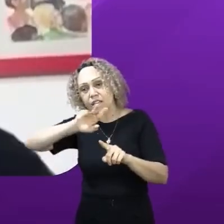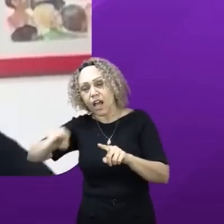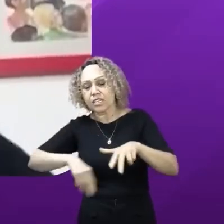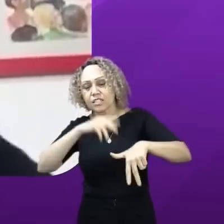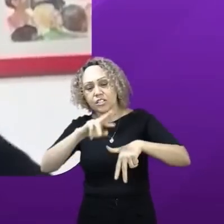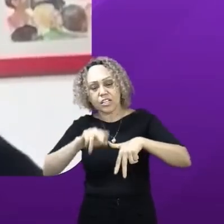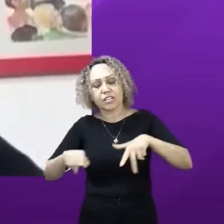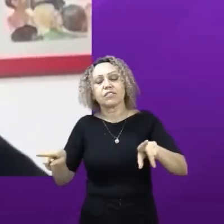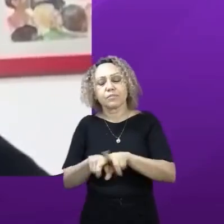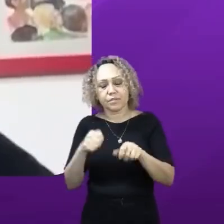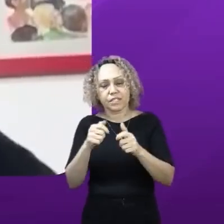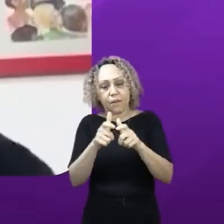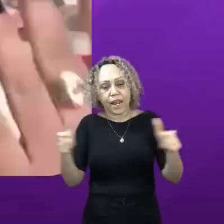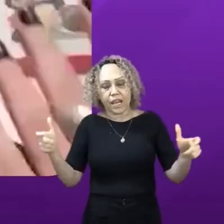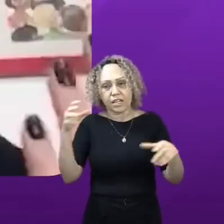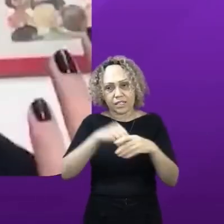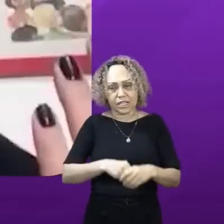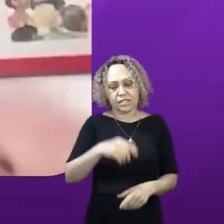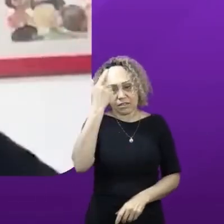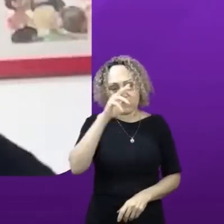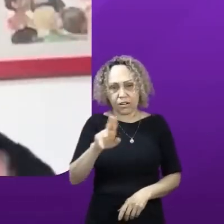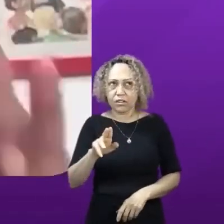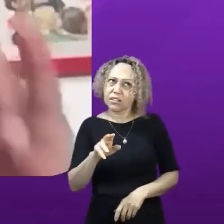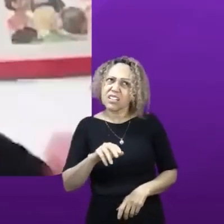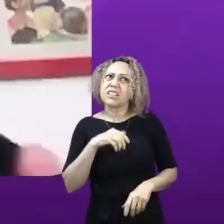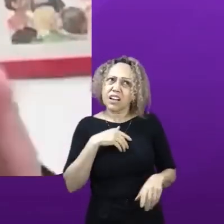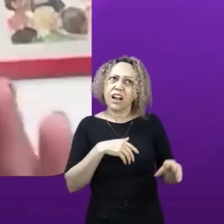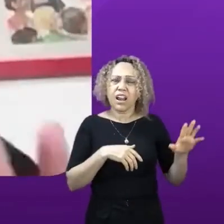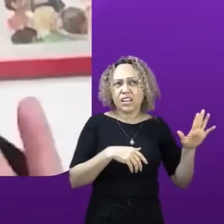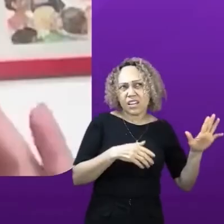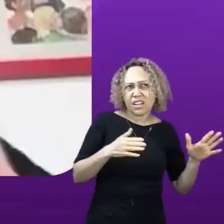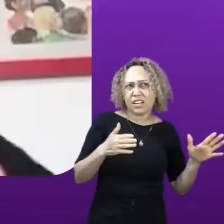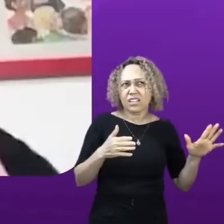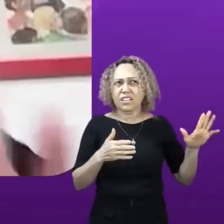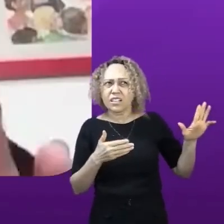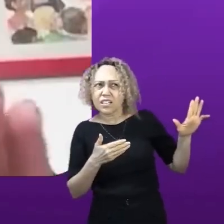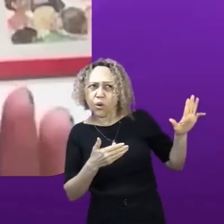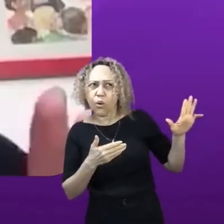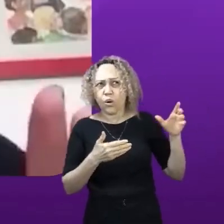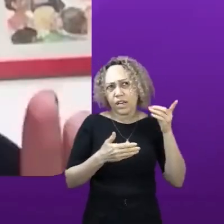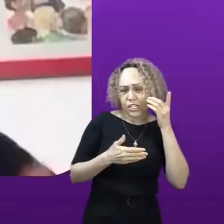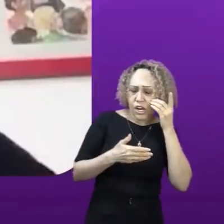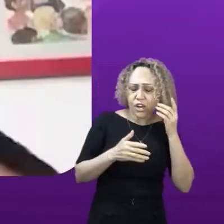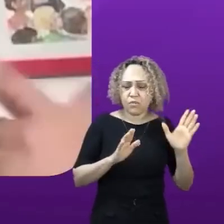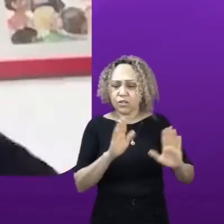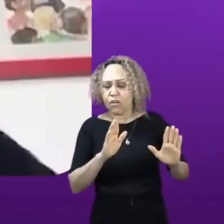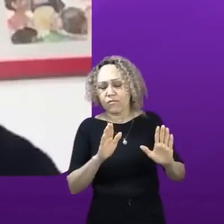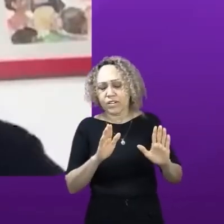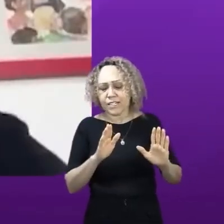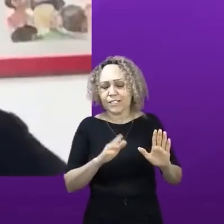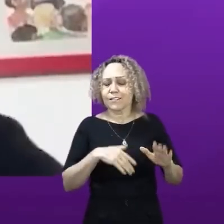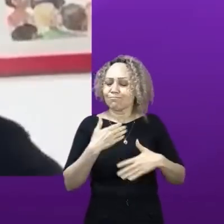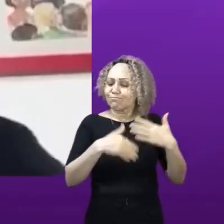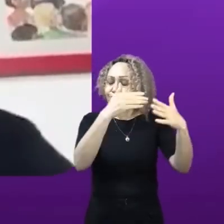já tem mudado um pouco nos últimos governos Lula e Dilma. A gente deu uma pausa ali naquele momento tenebroso que tivemos, mas agora